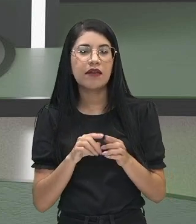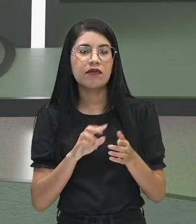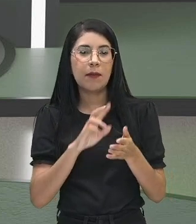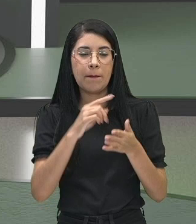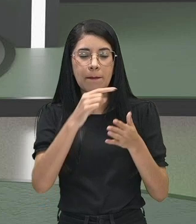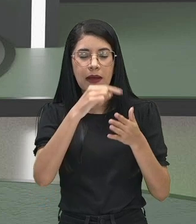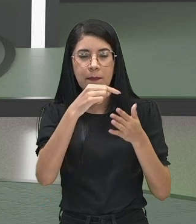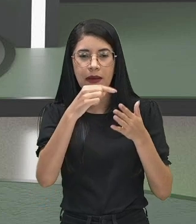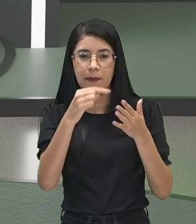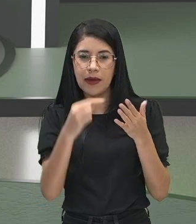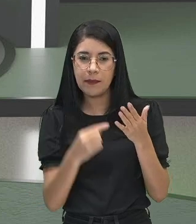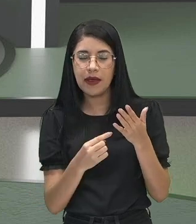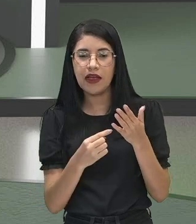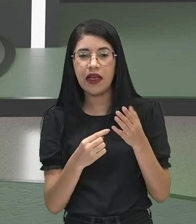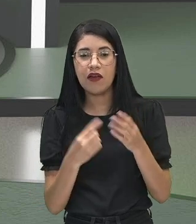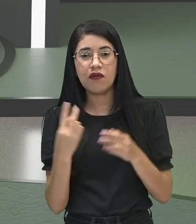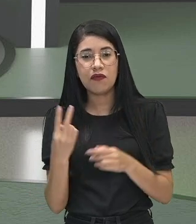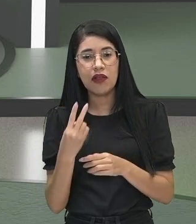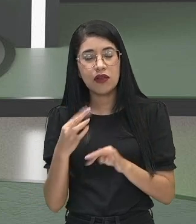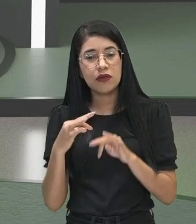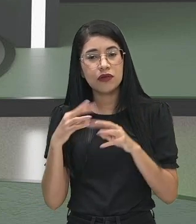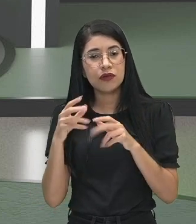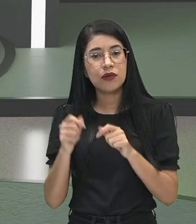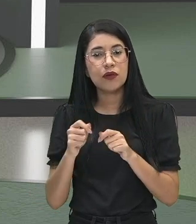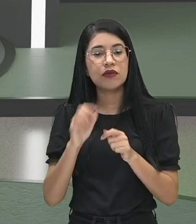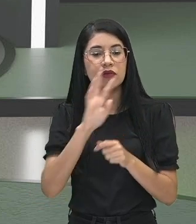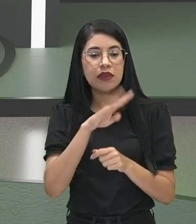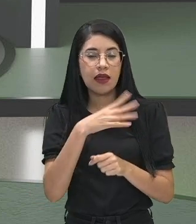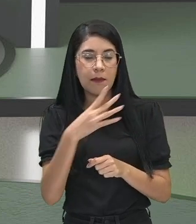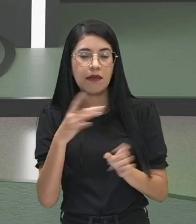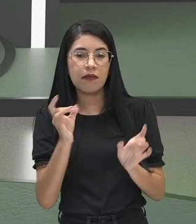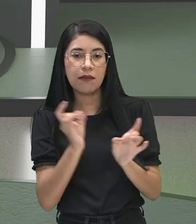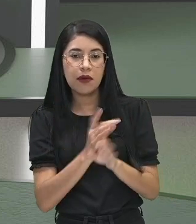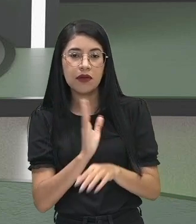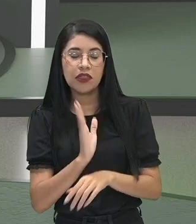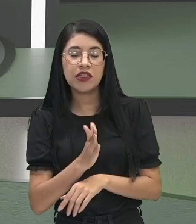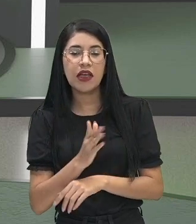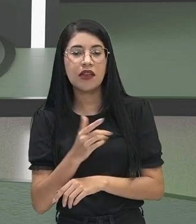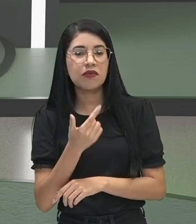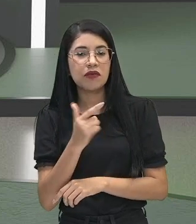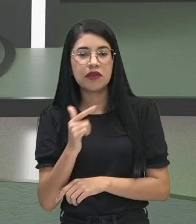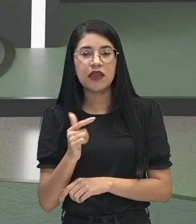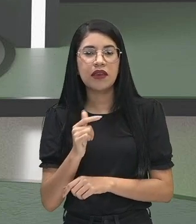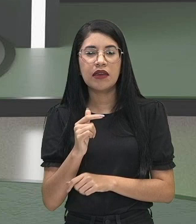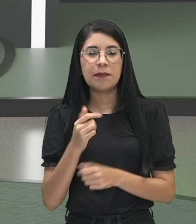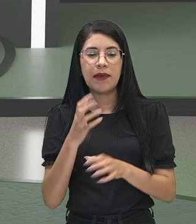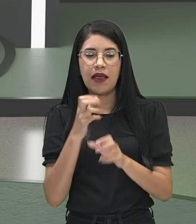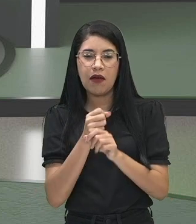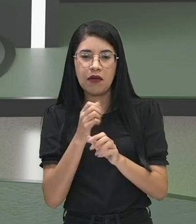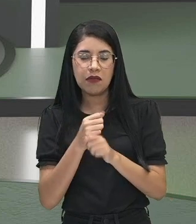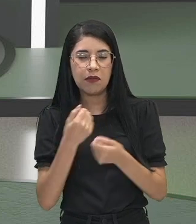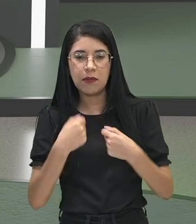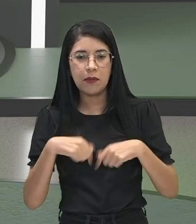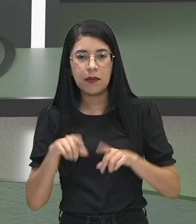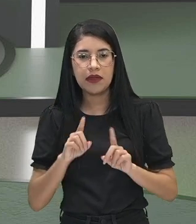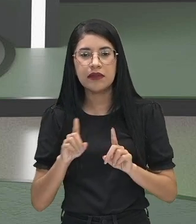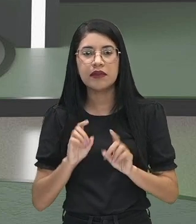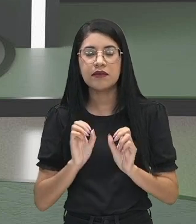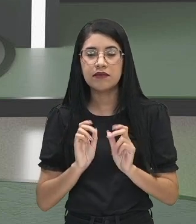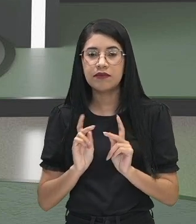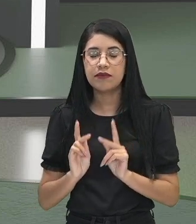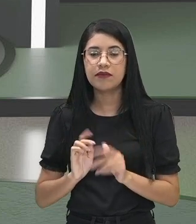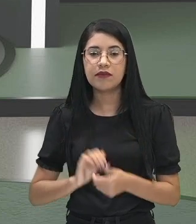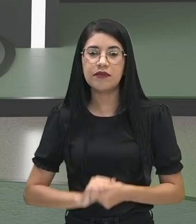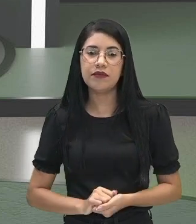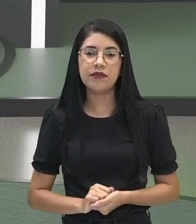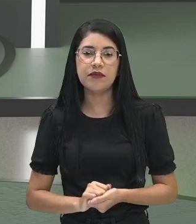Então todos esses valores, eles são tabelados. Você não precisa se preocupar até aqui, tá? Esses